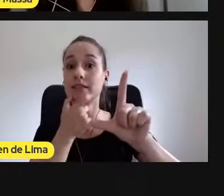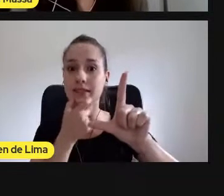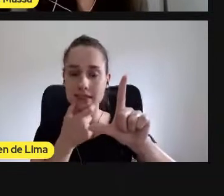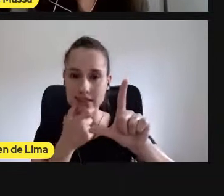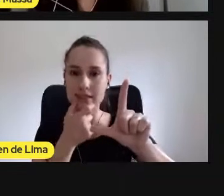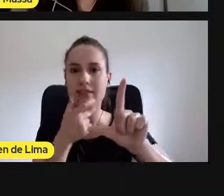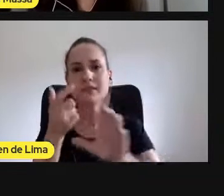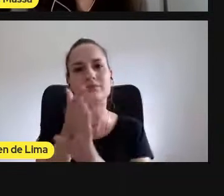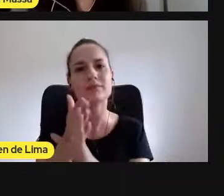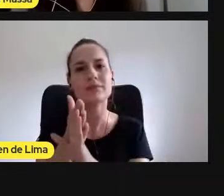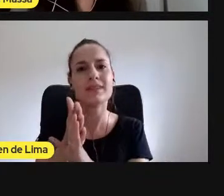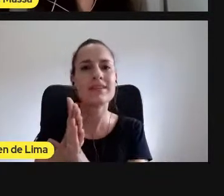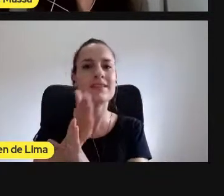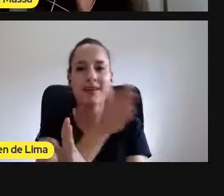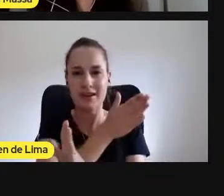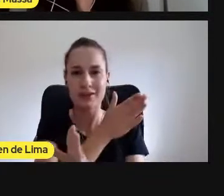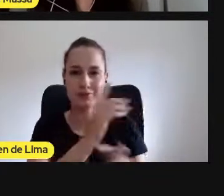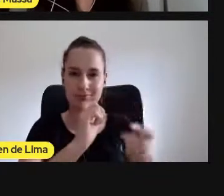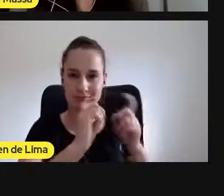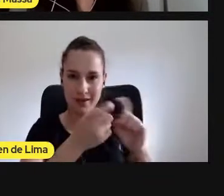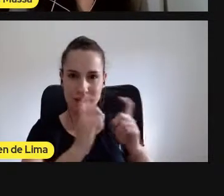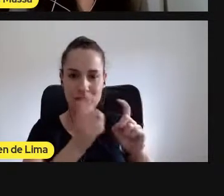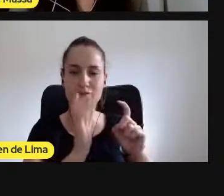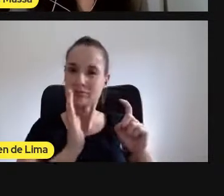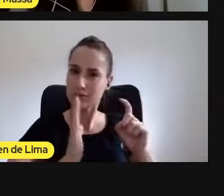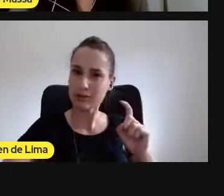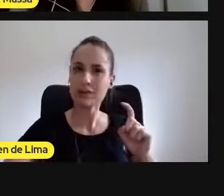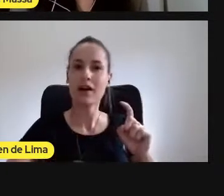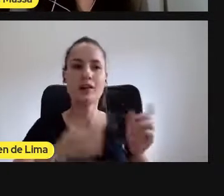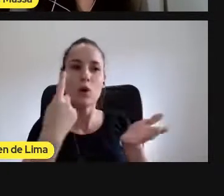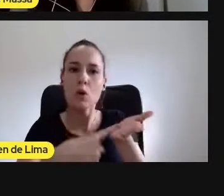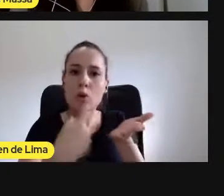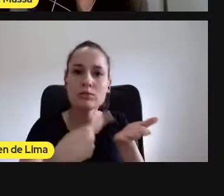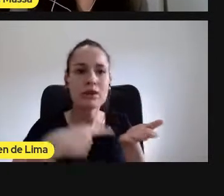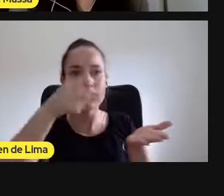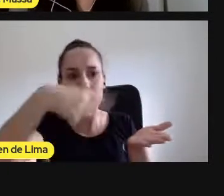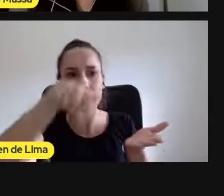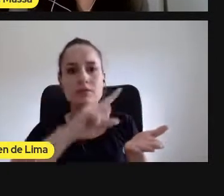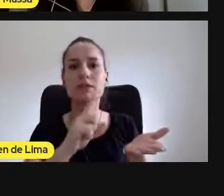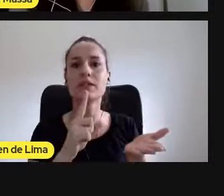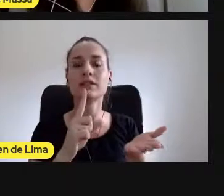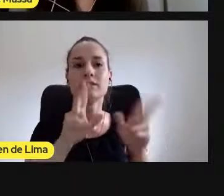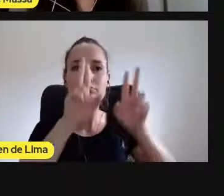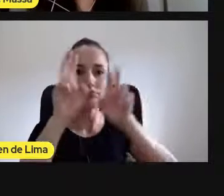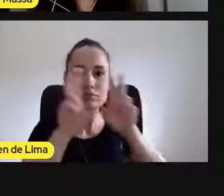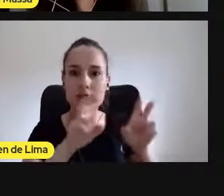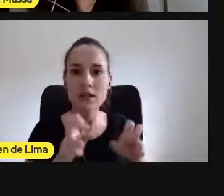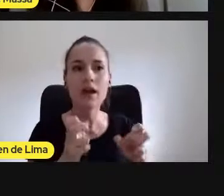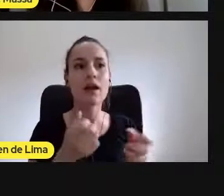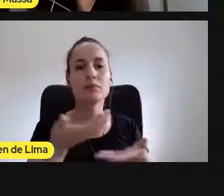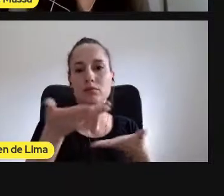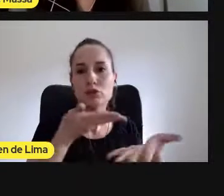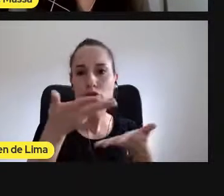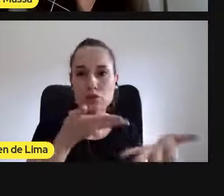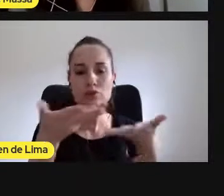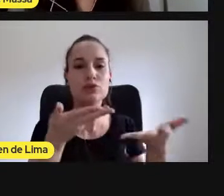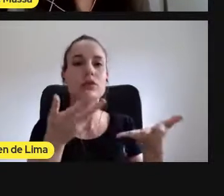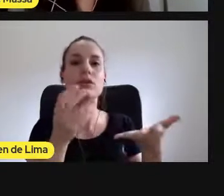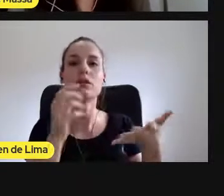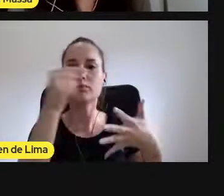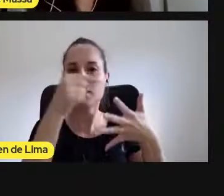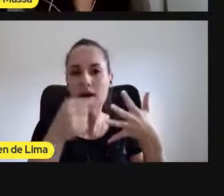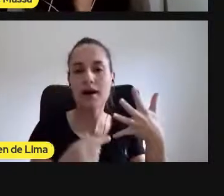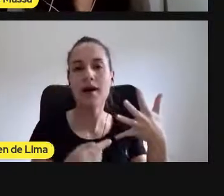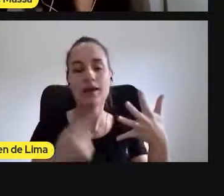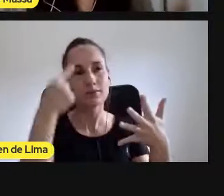qual seria a fala de cada um, né, o professor Rodrigo fez uma pergunta para a gente que eu fiquei pensando, né? Qual